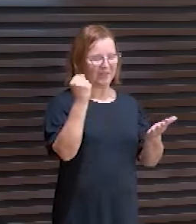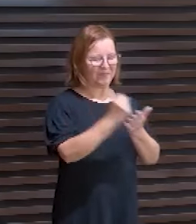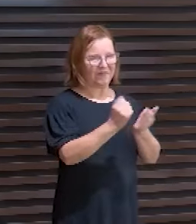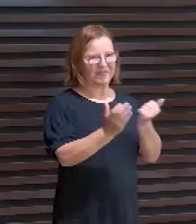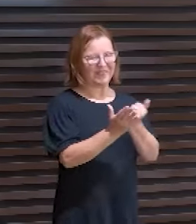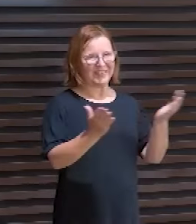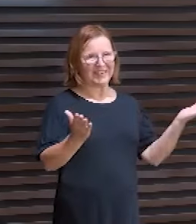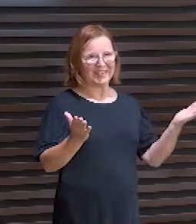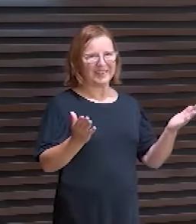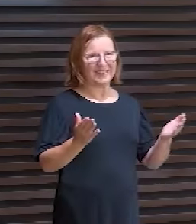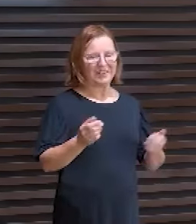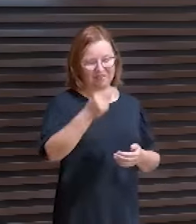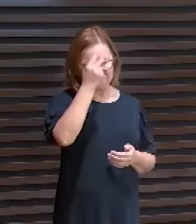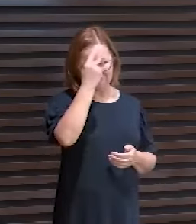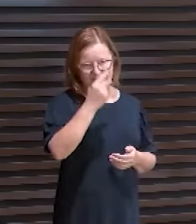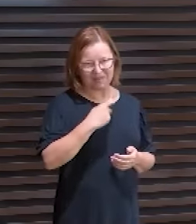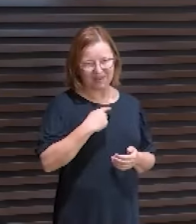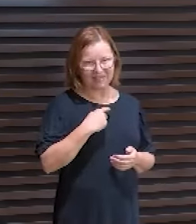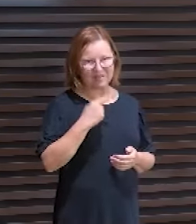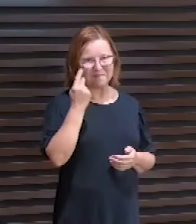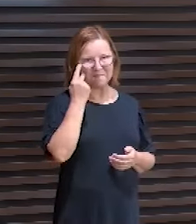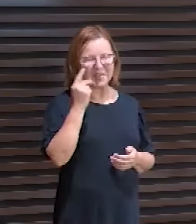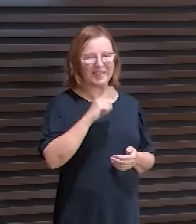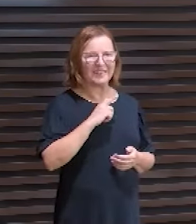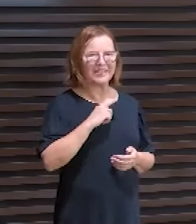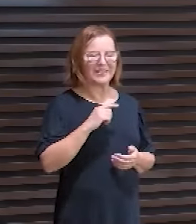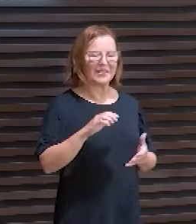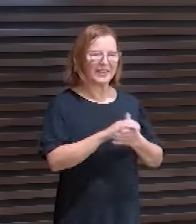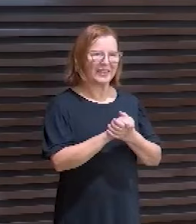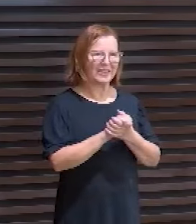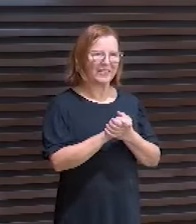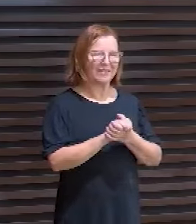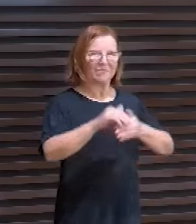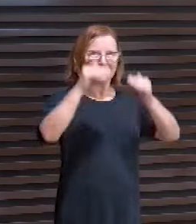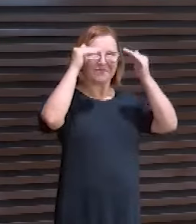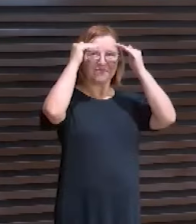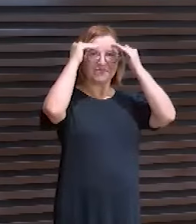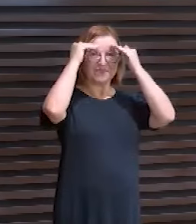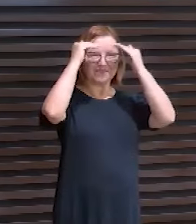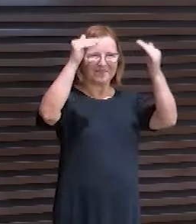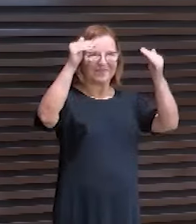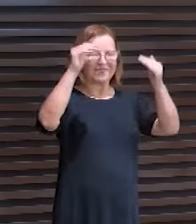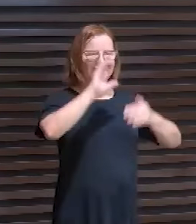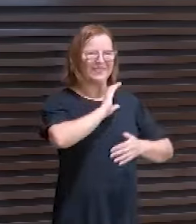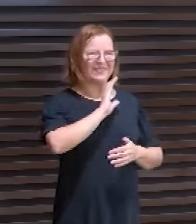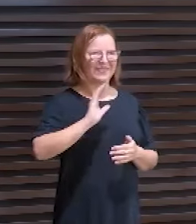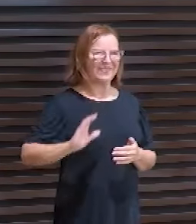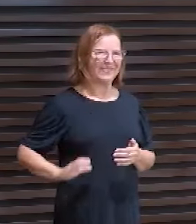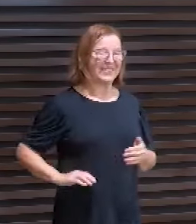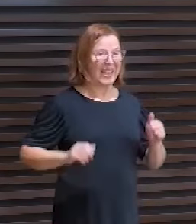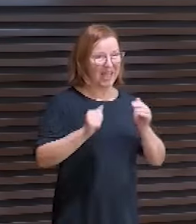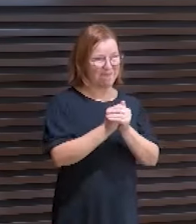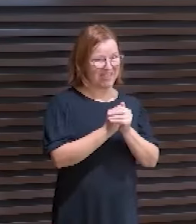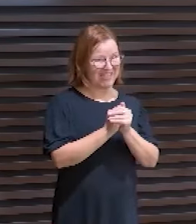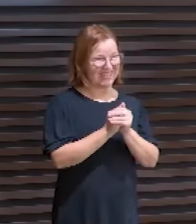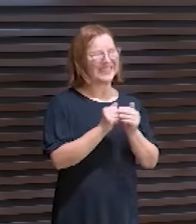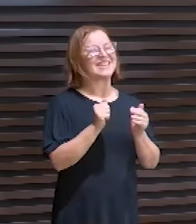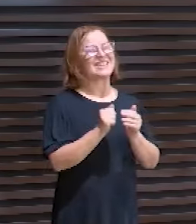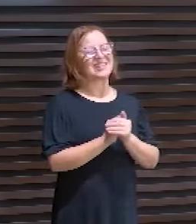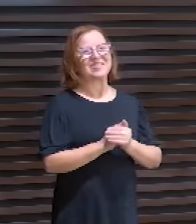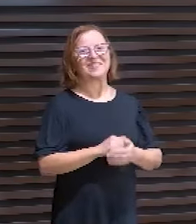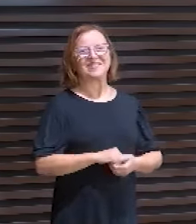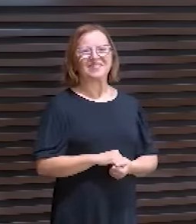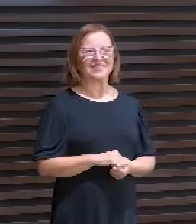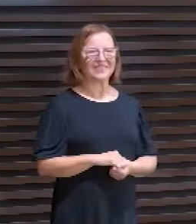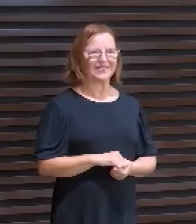do Ego a fim de que possam ter um casamento na submissão de Cristo amém